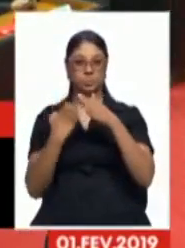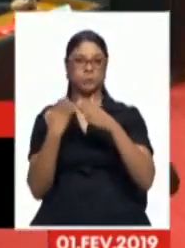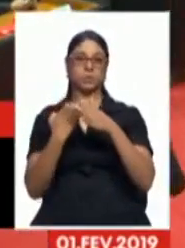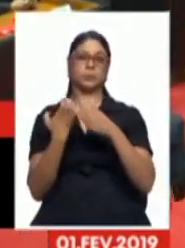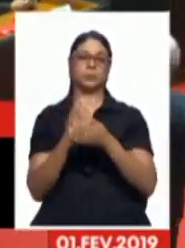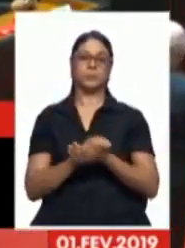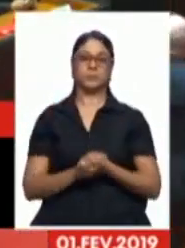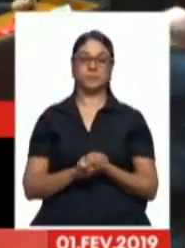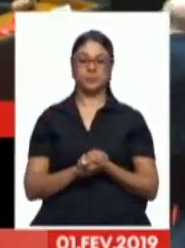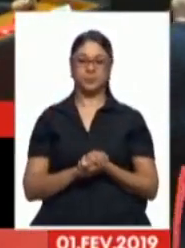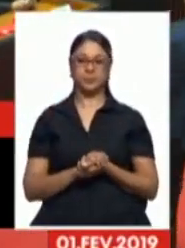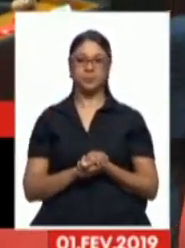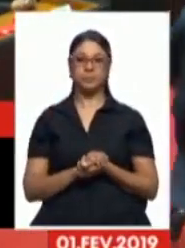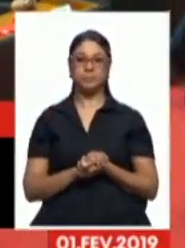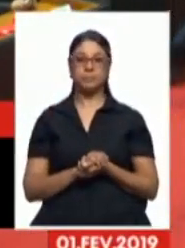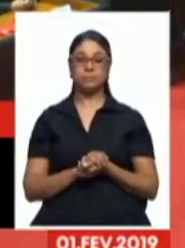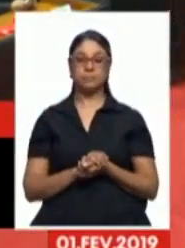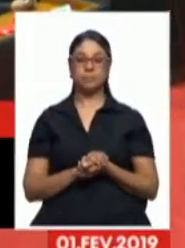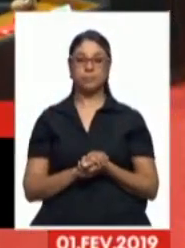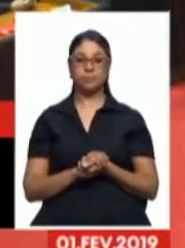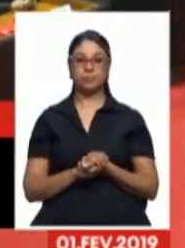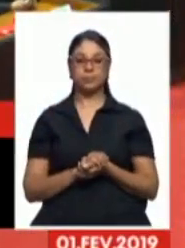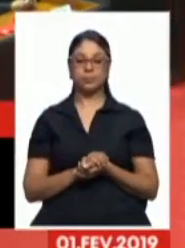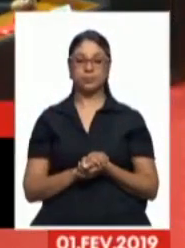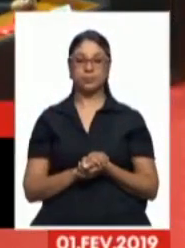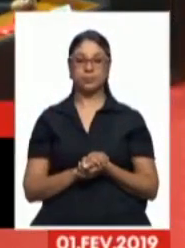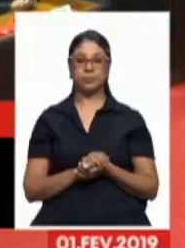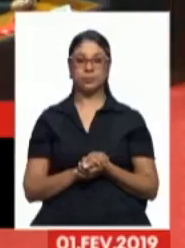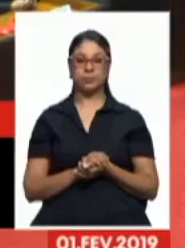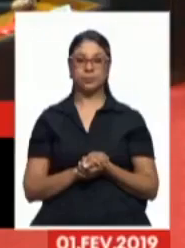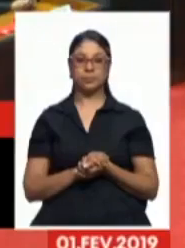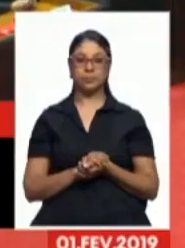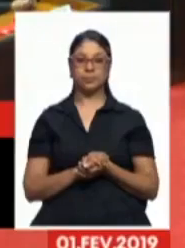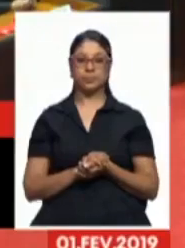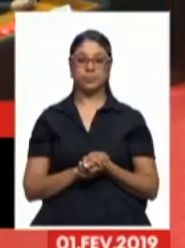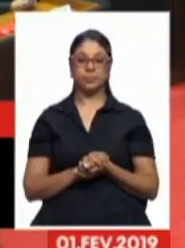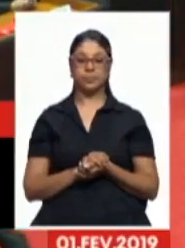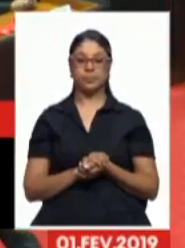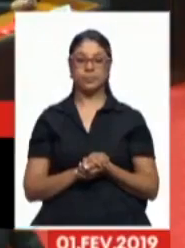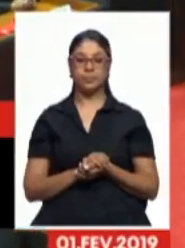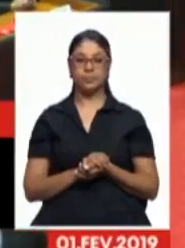Engler, Florencio de Almeida.